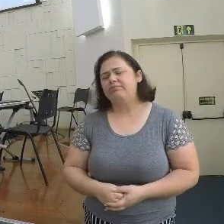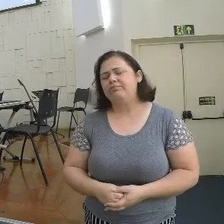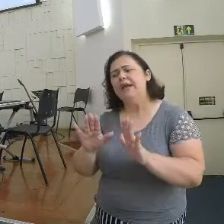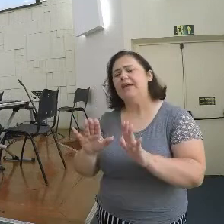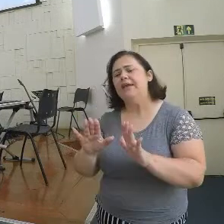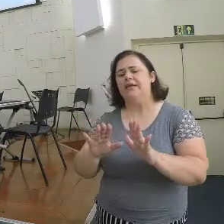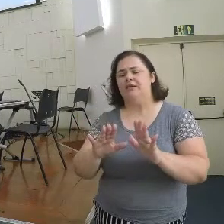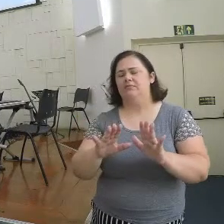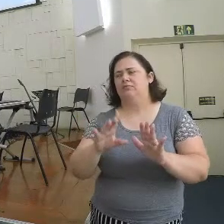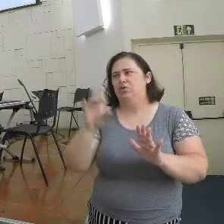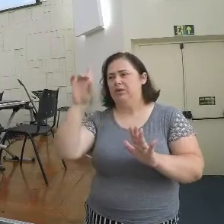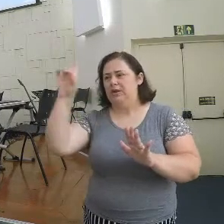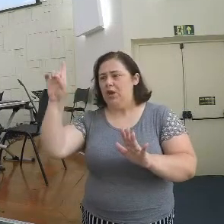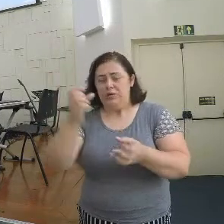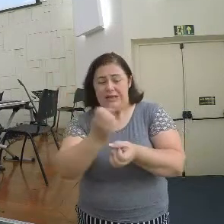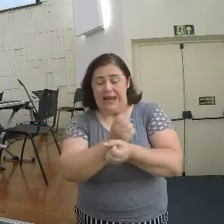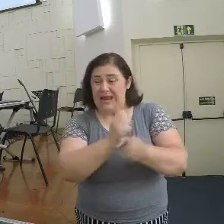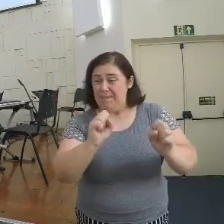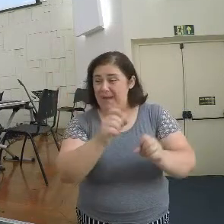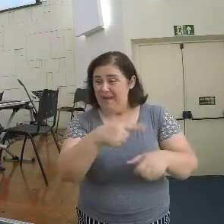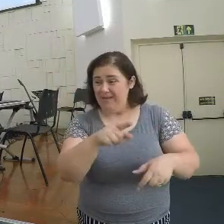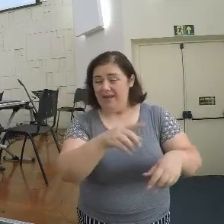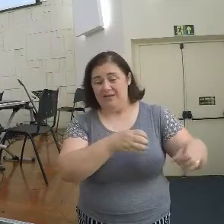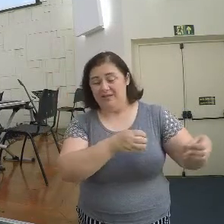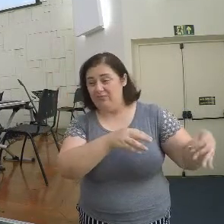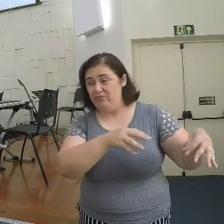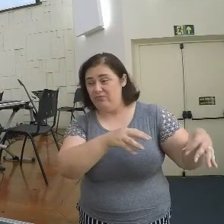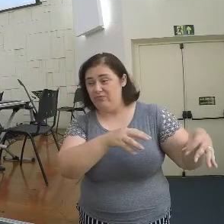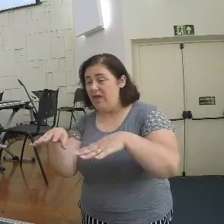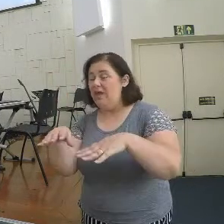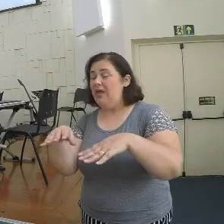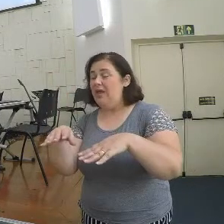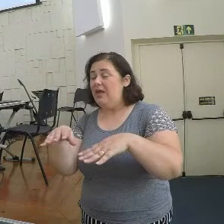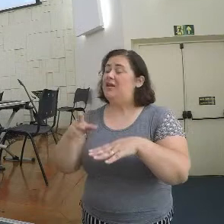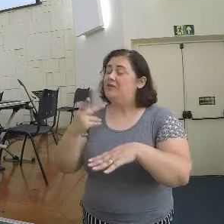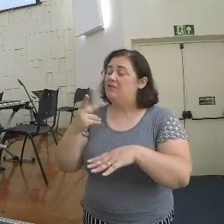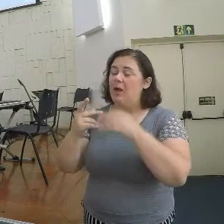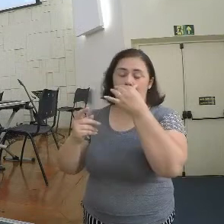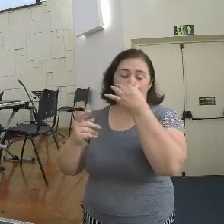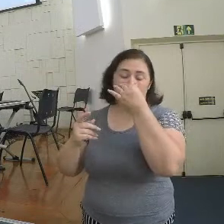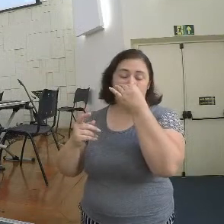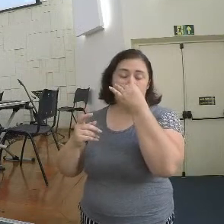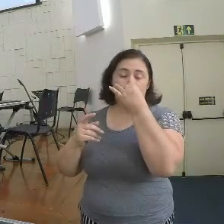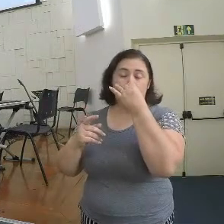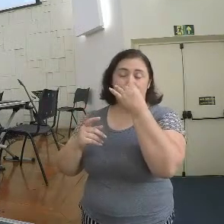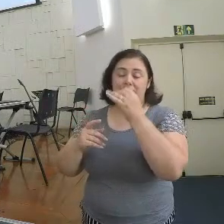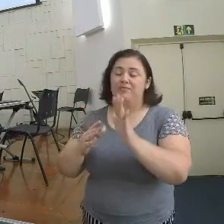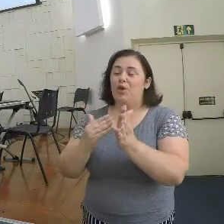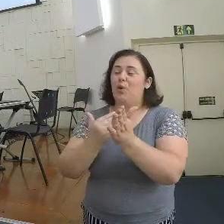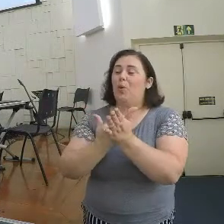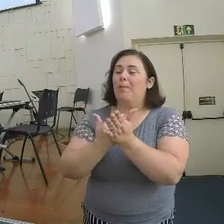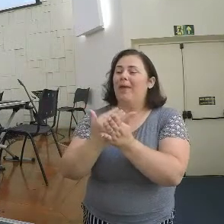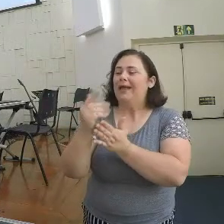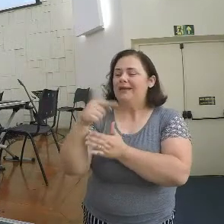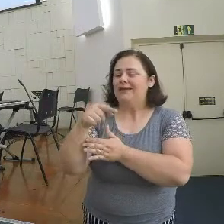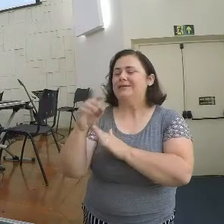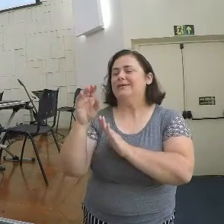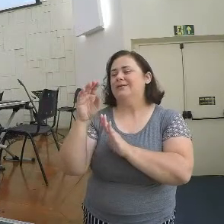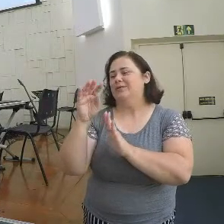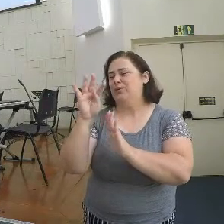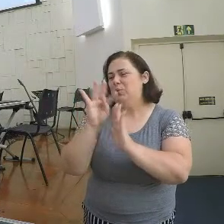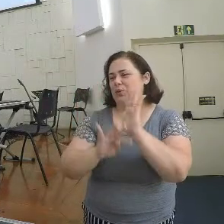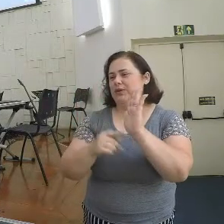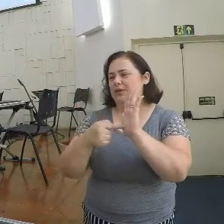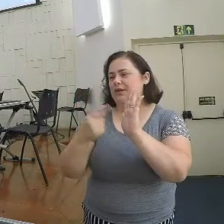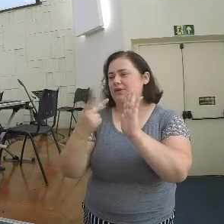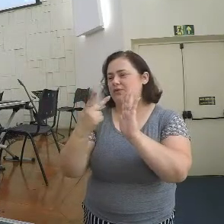Israel dizer: meu pai era arameu. Olhem isso aí, meus irmãos, no texto bíblico.